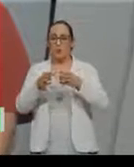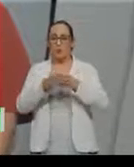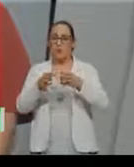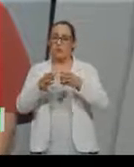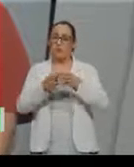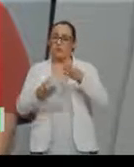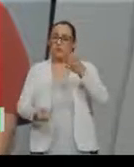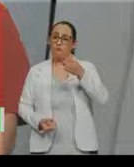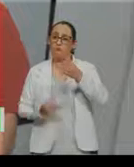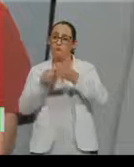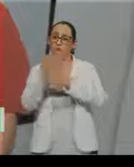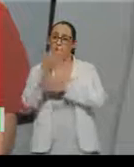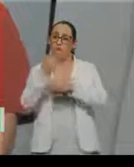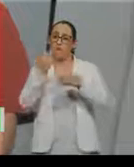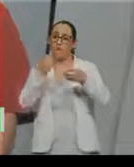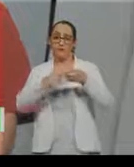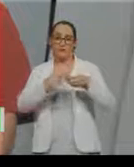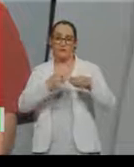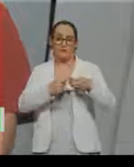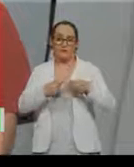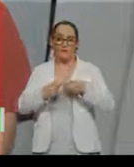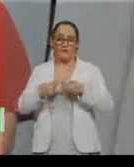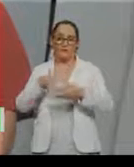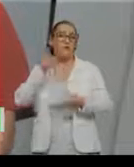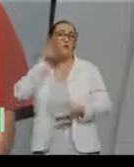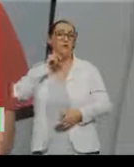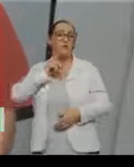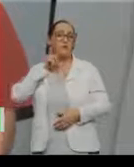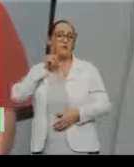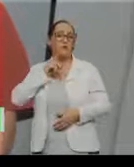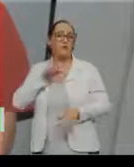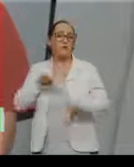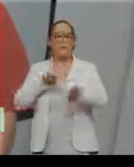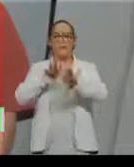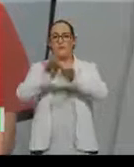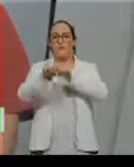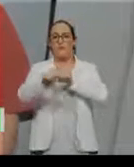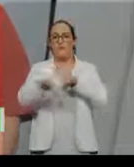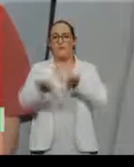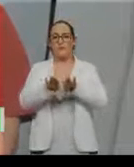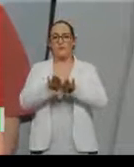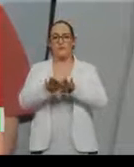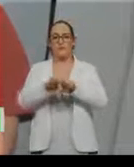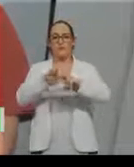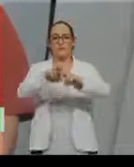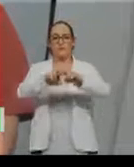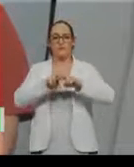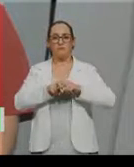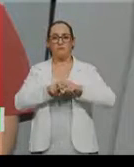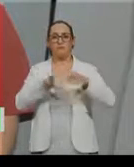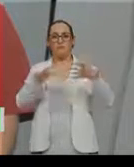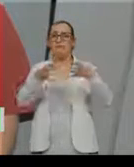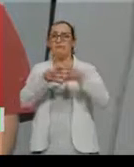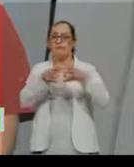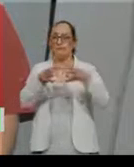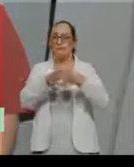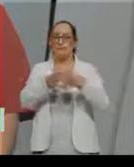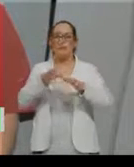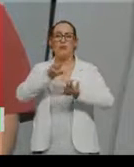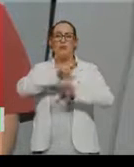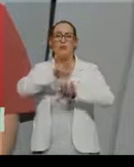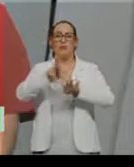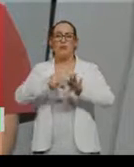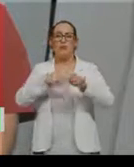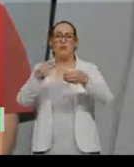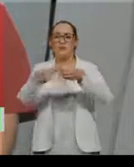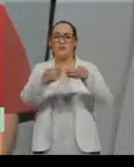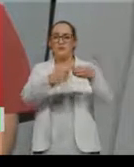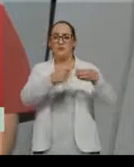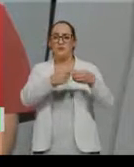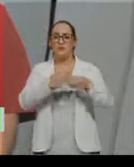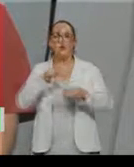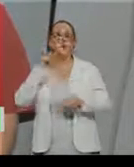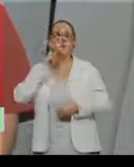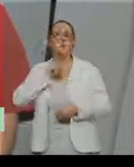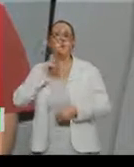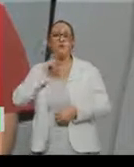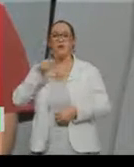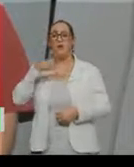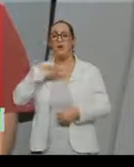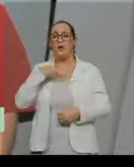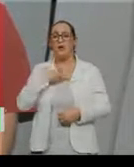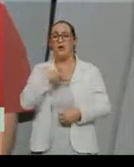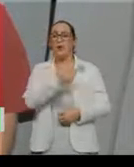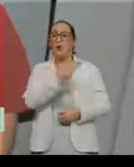Gerais, ela é formada a partir do movimento bandeirante. Várias cidades mineiras têm nomes de bandeirantes. Mateus Lemes,